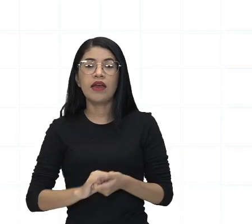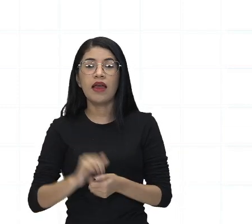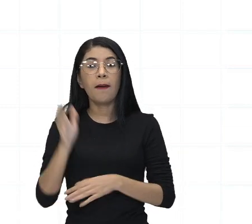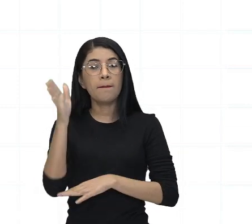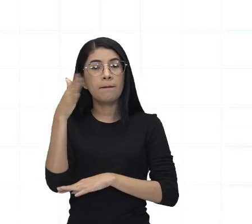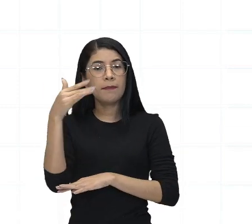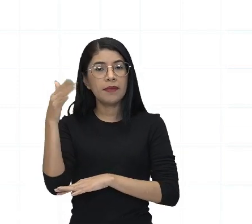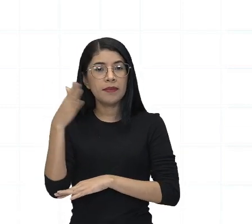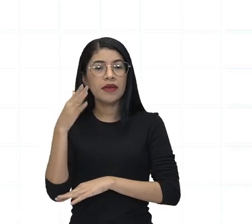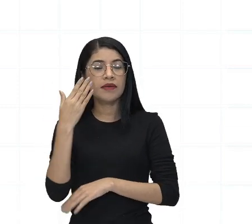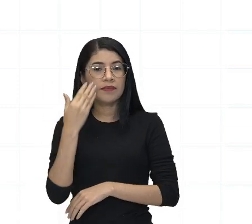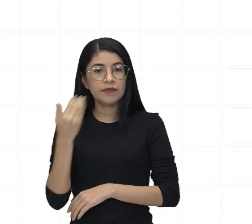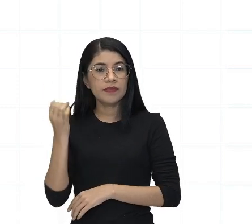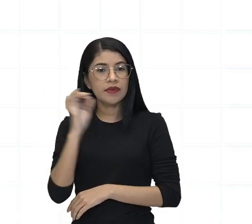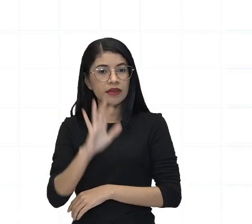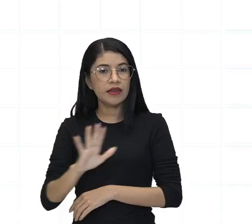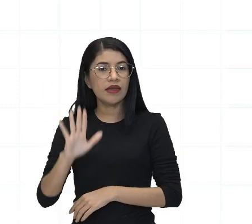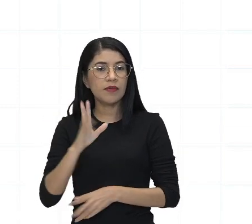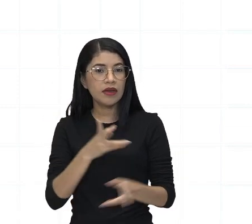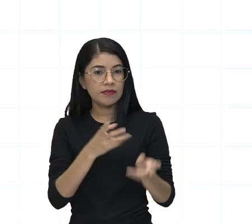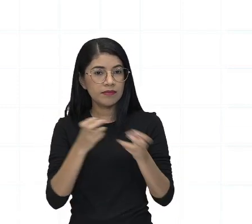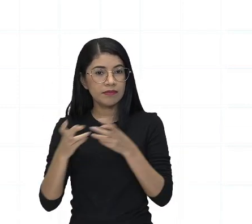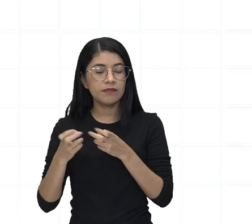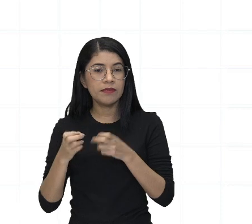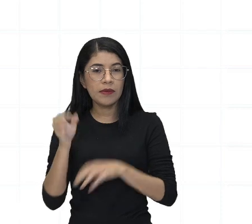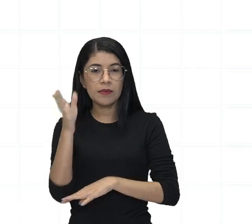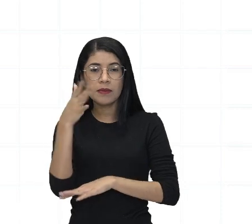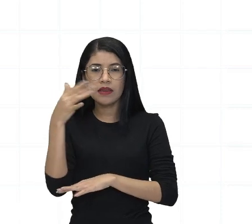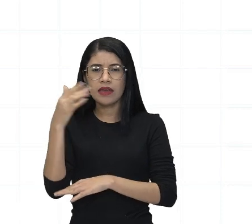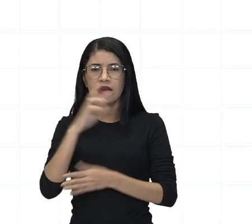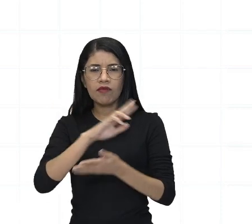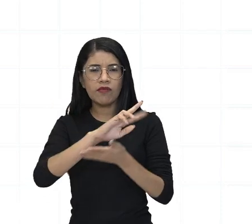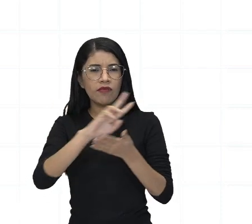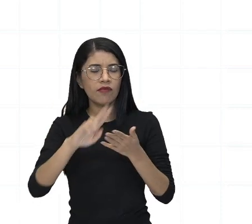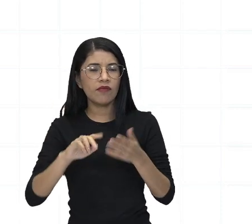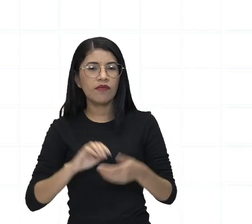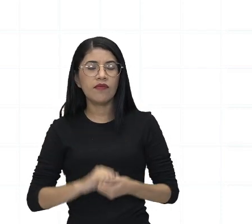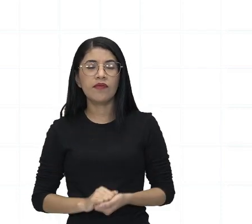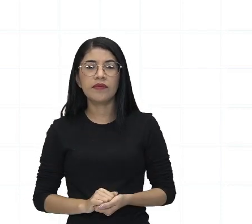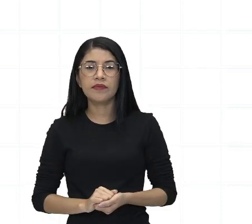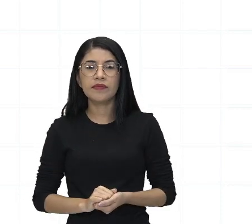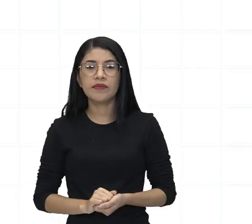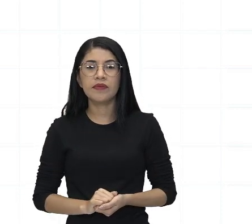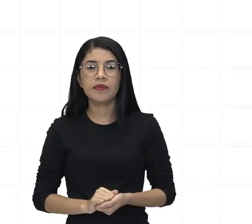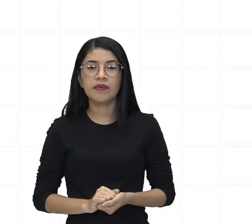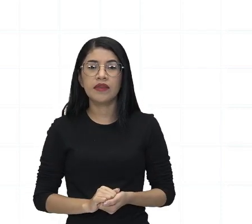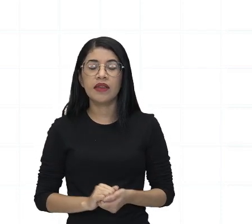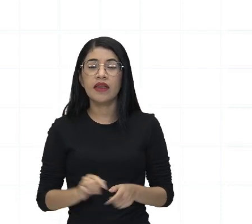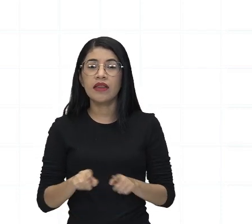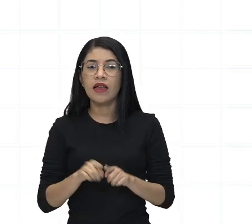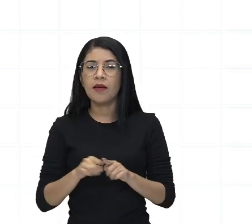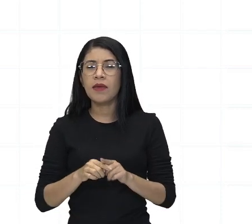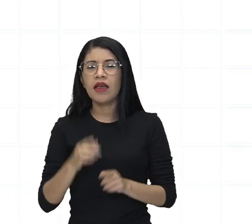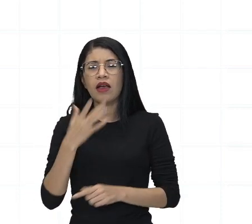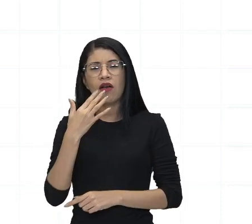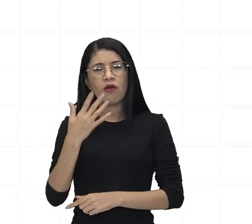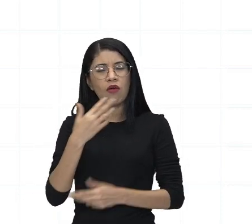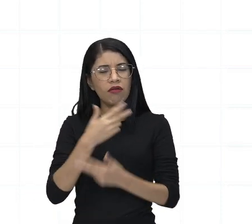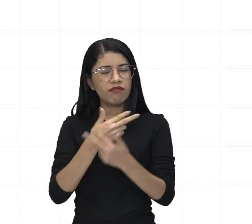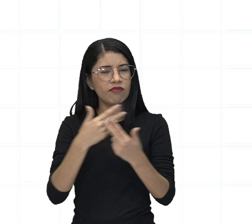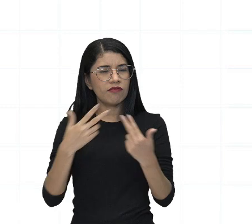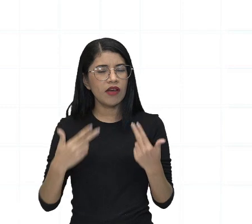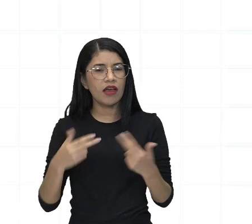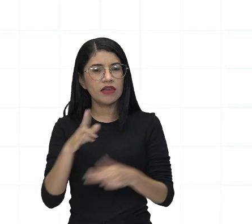como vocês podem observar na imagem, e os casários. Grande colorista,